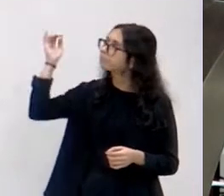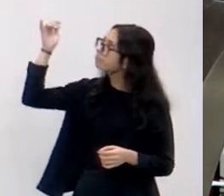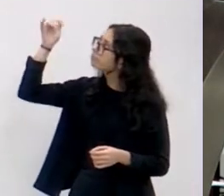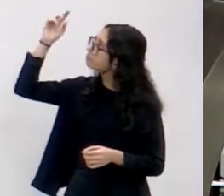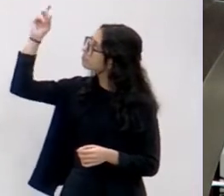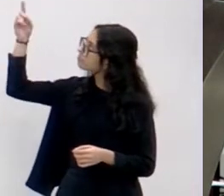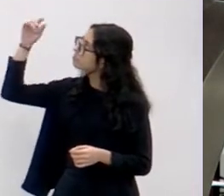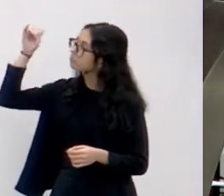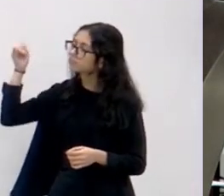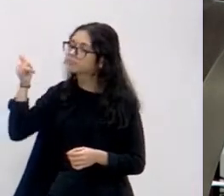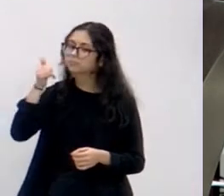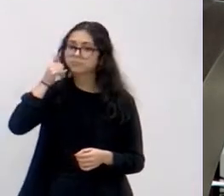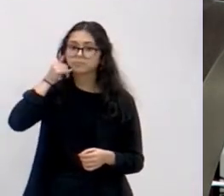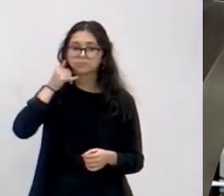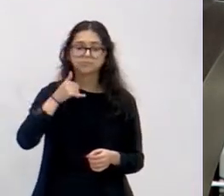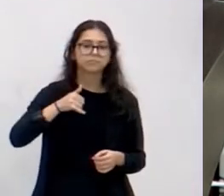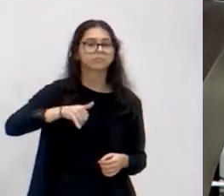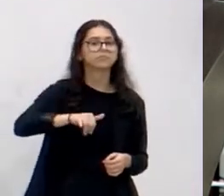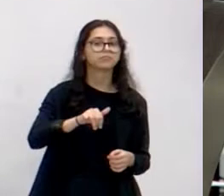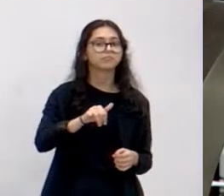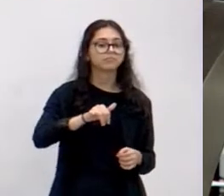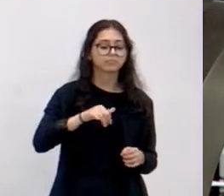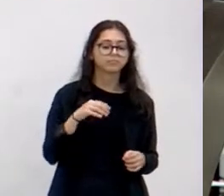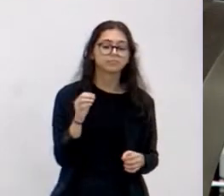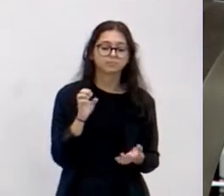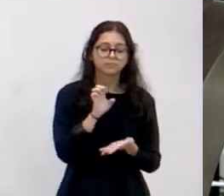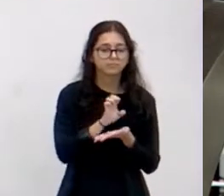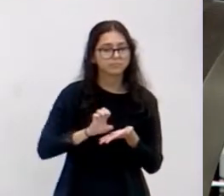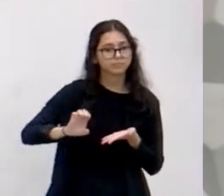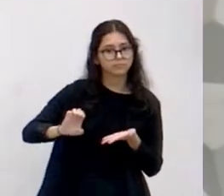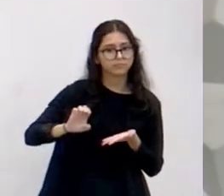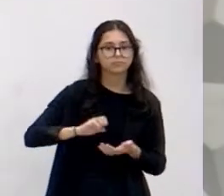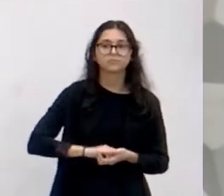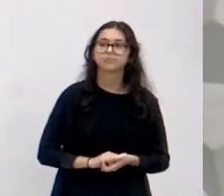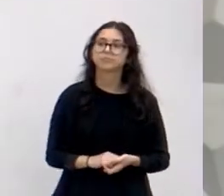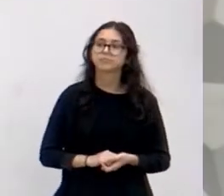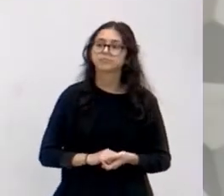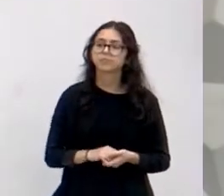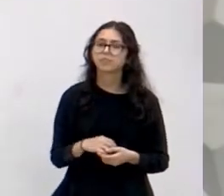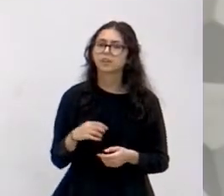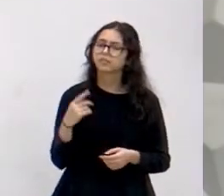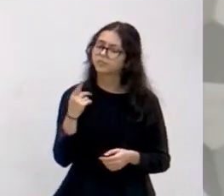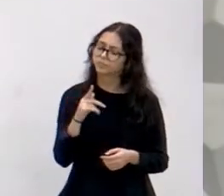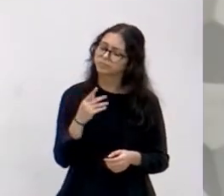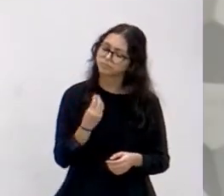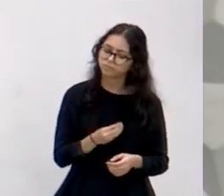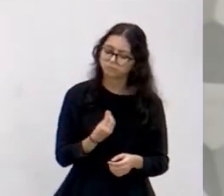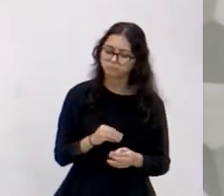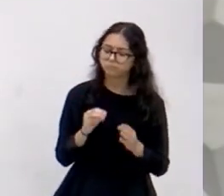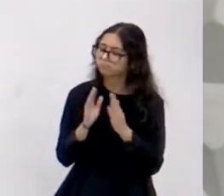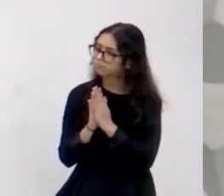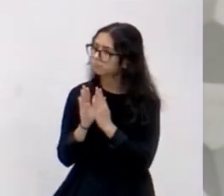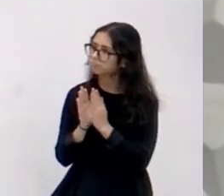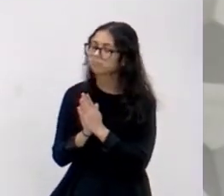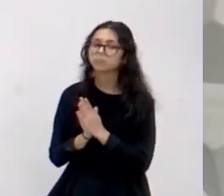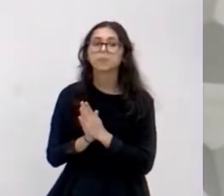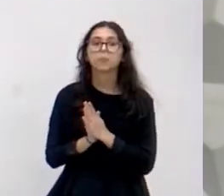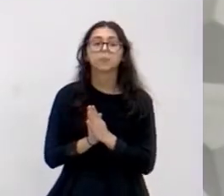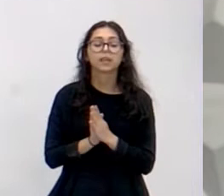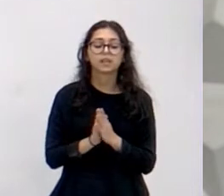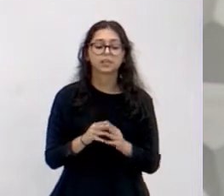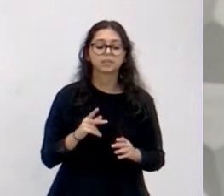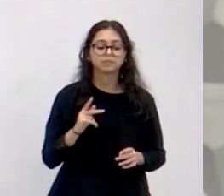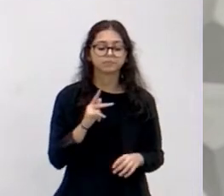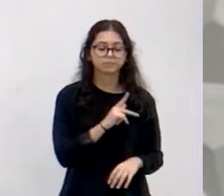EA Vida de Oração deste homem é interessante porque no Novo Testamento o apóstolo Paulo em romanos